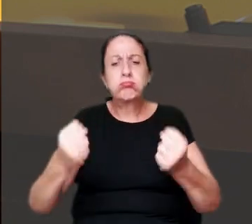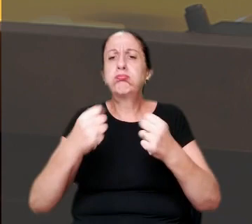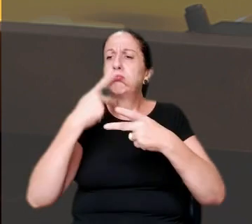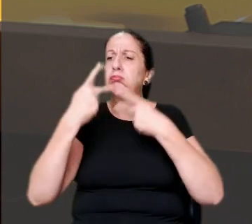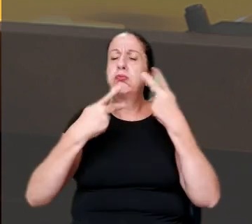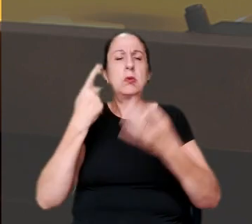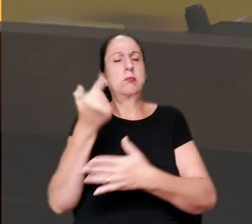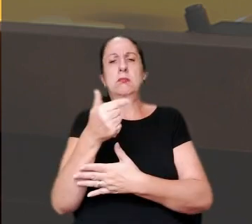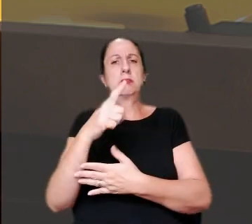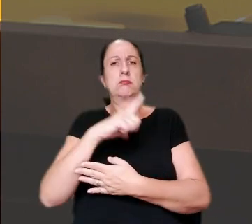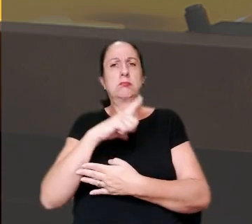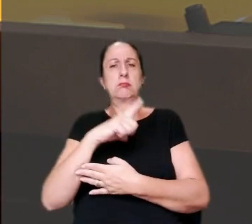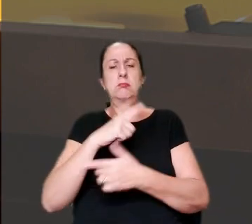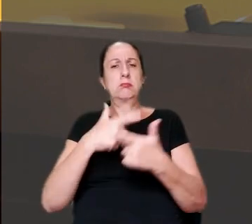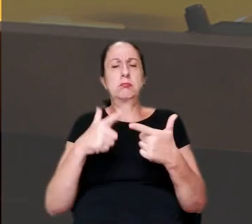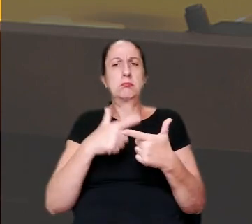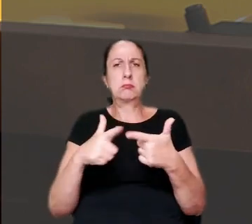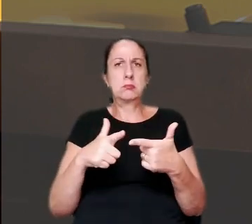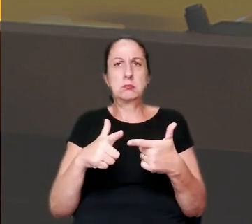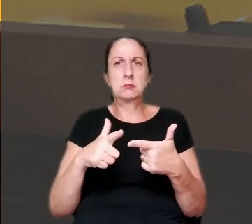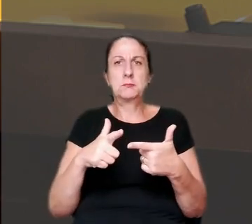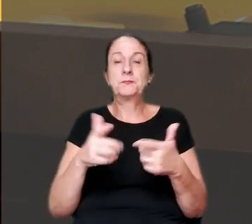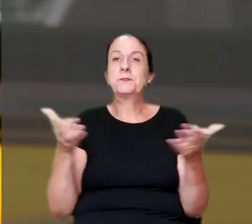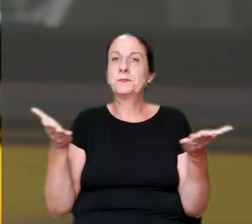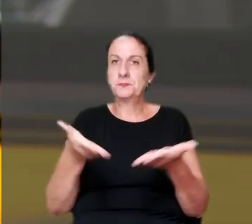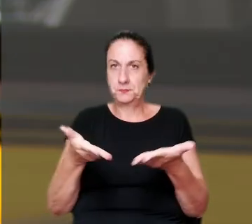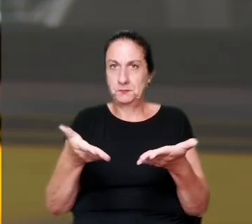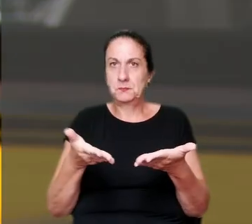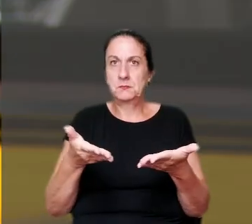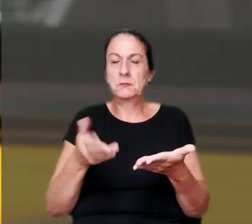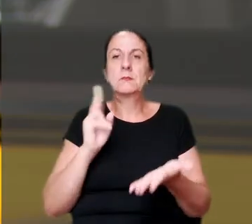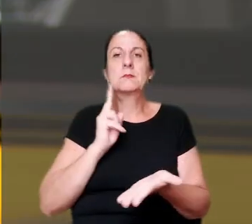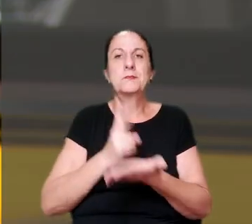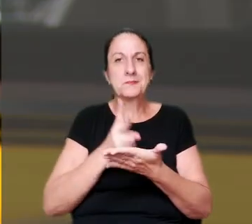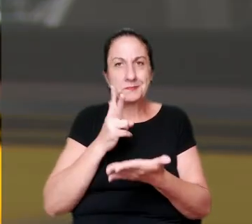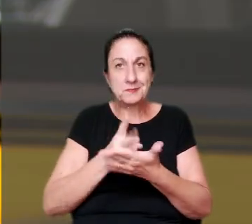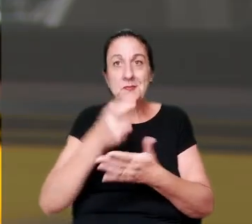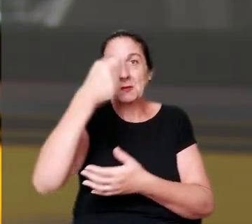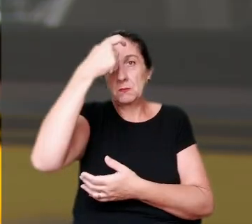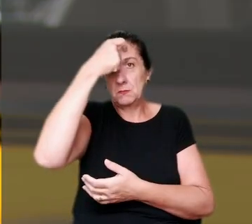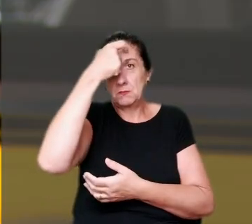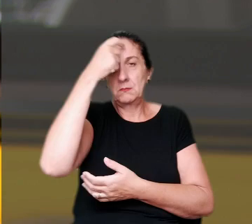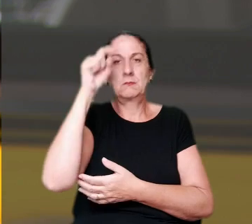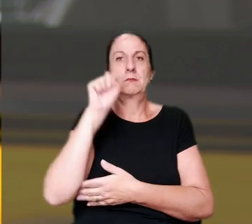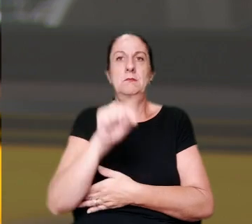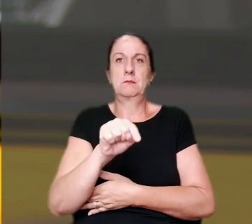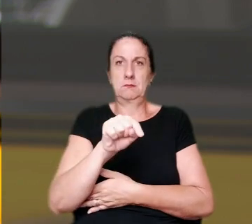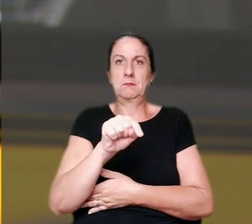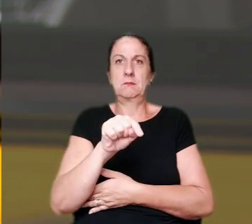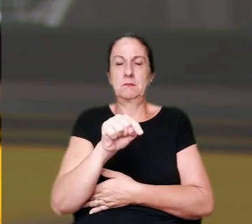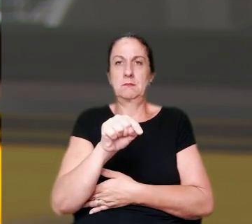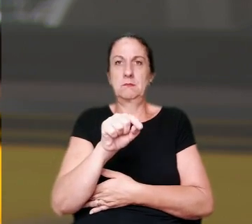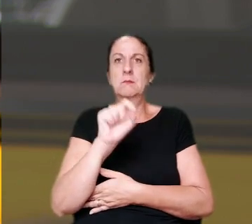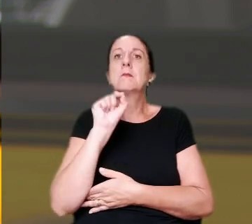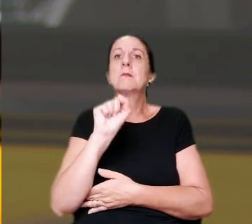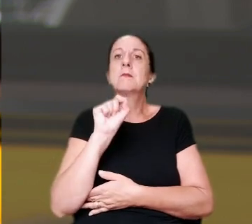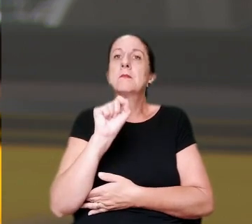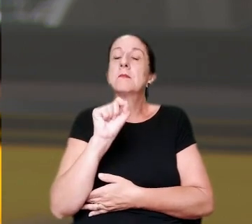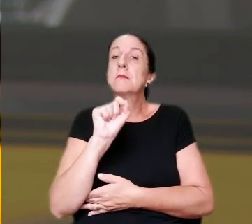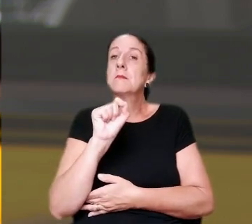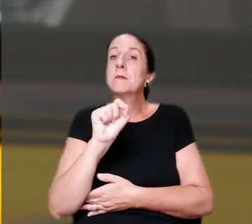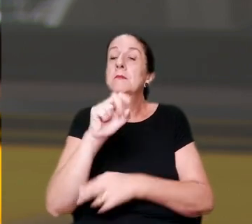vamos falar, não tem esse problema. Agora, nós sempre tivemos a consciência disso. E de